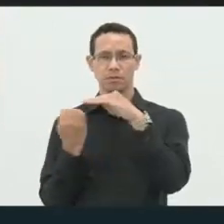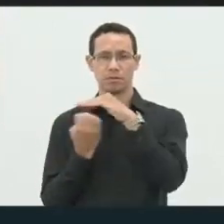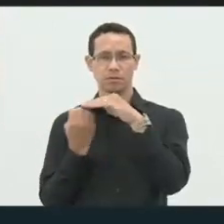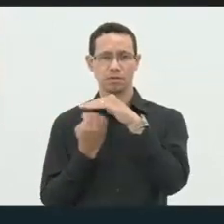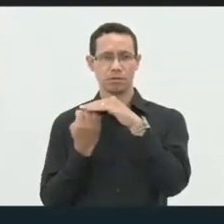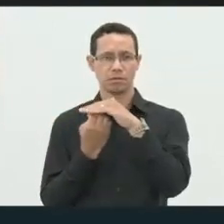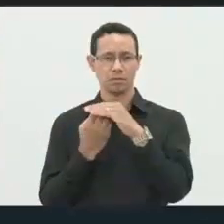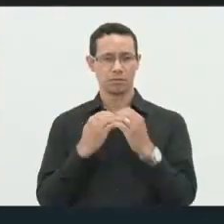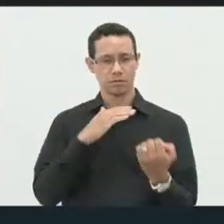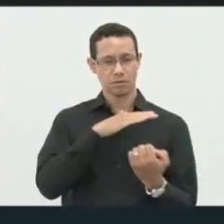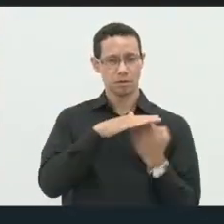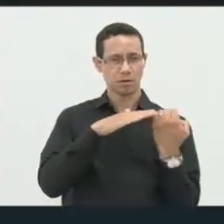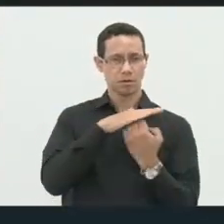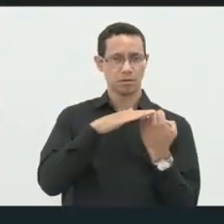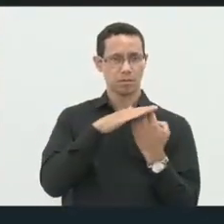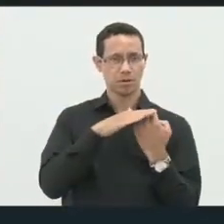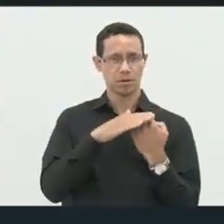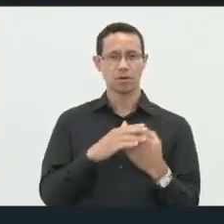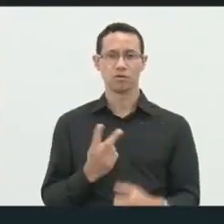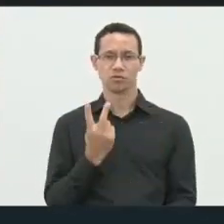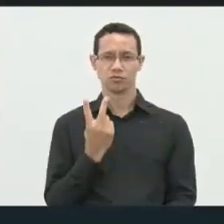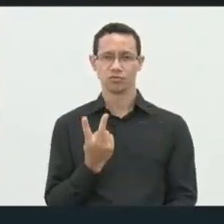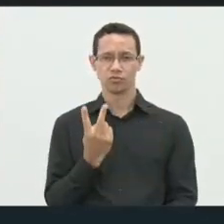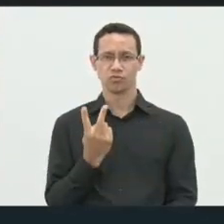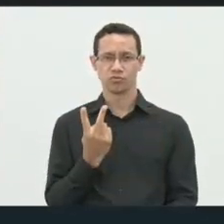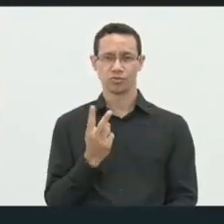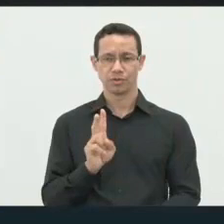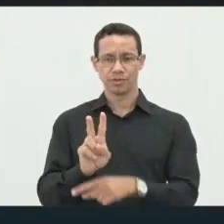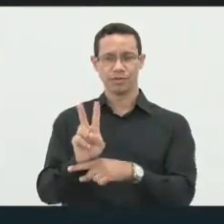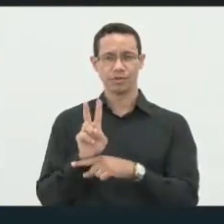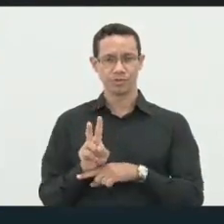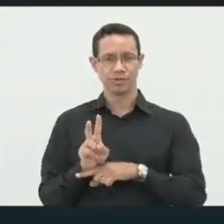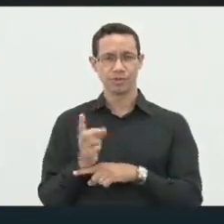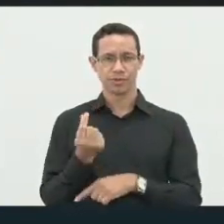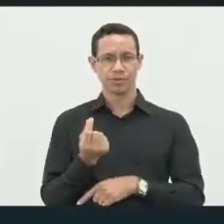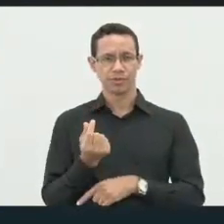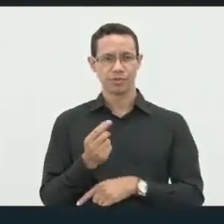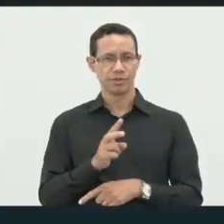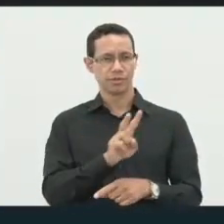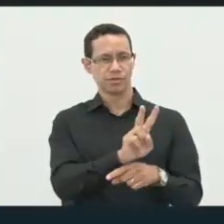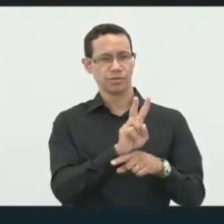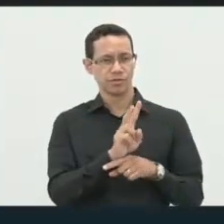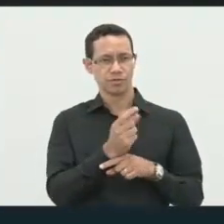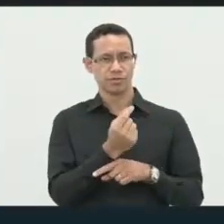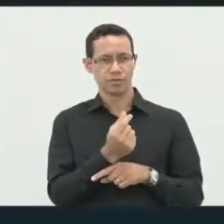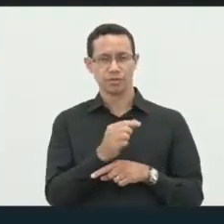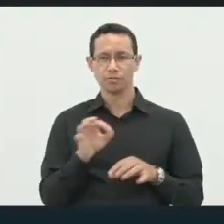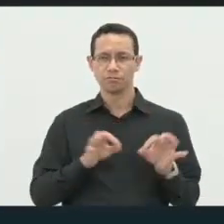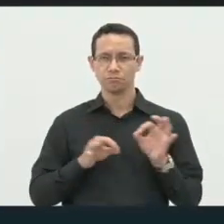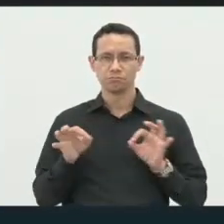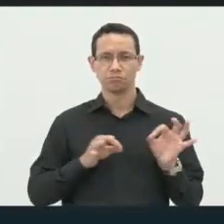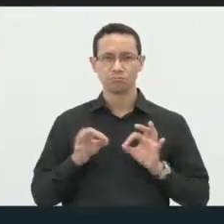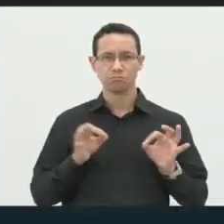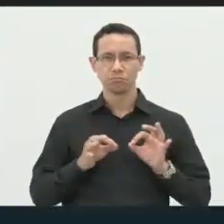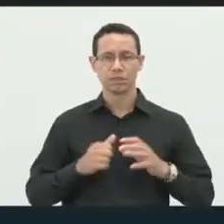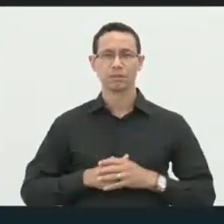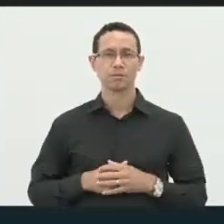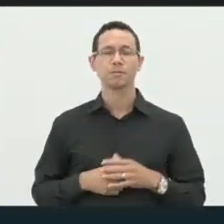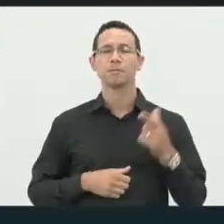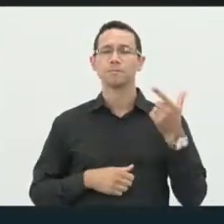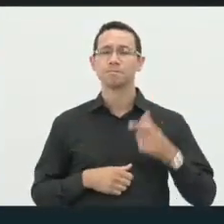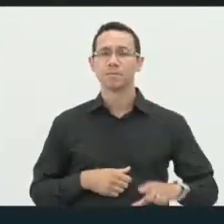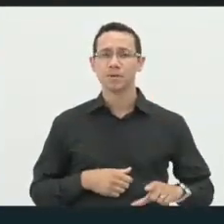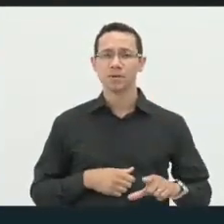financeiro empréstimo consignado além do que nessa unidade o